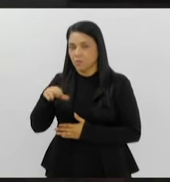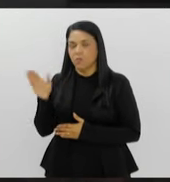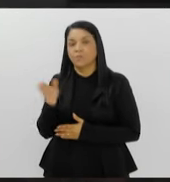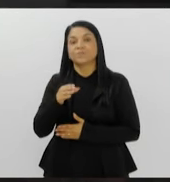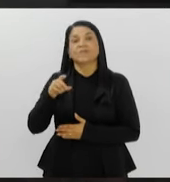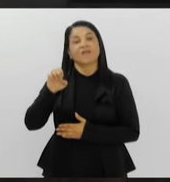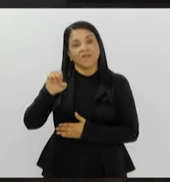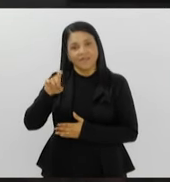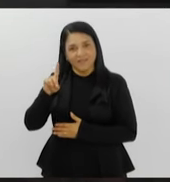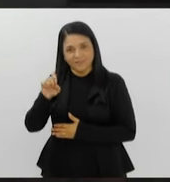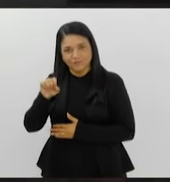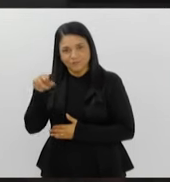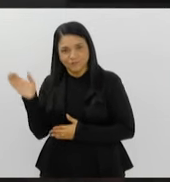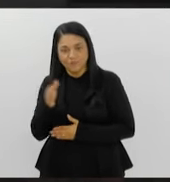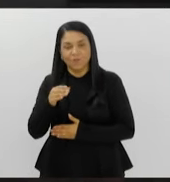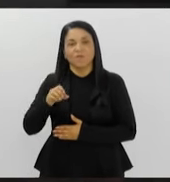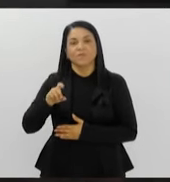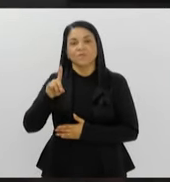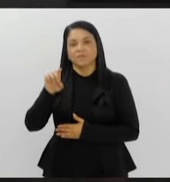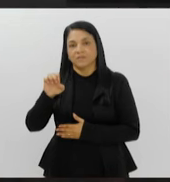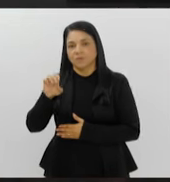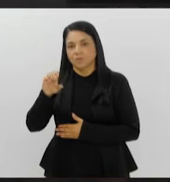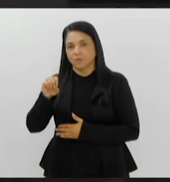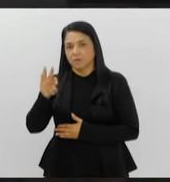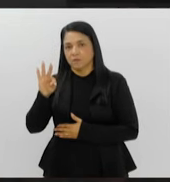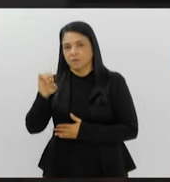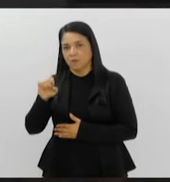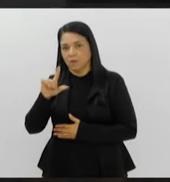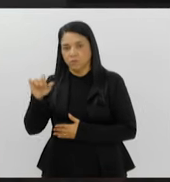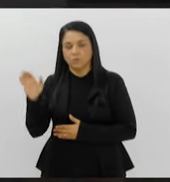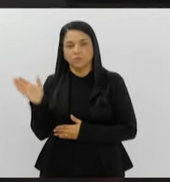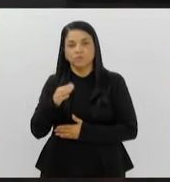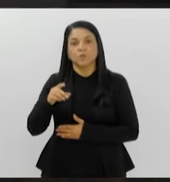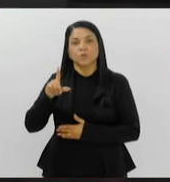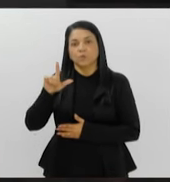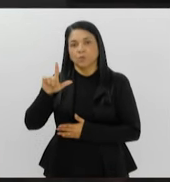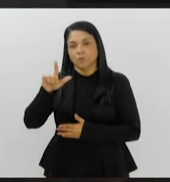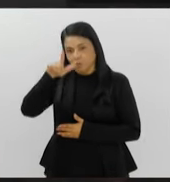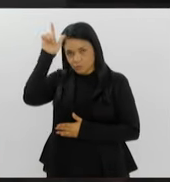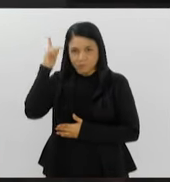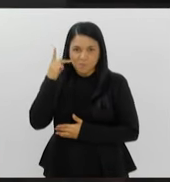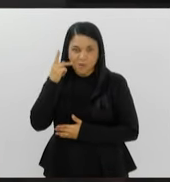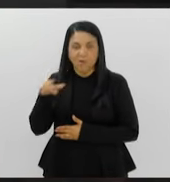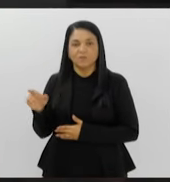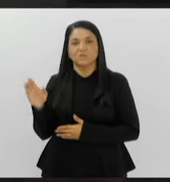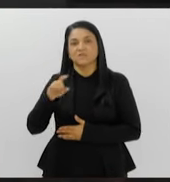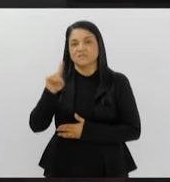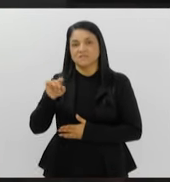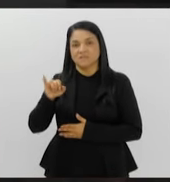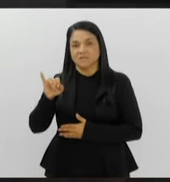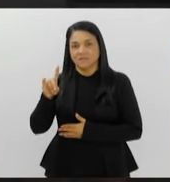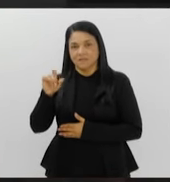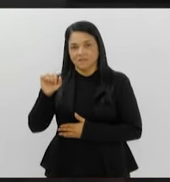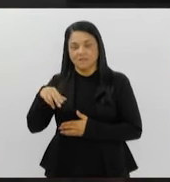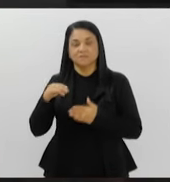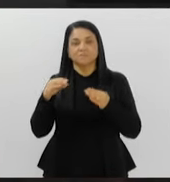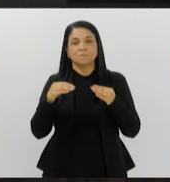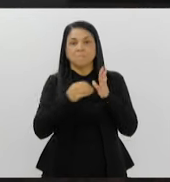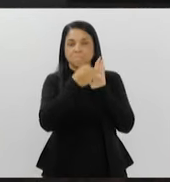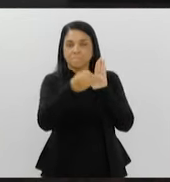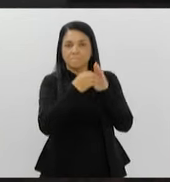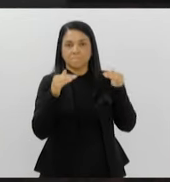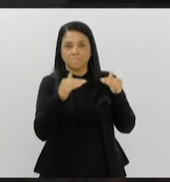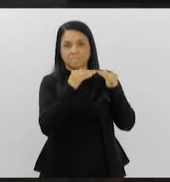Edson Albertassi, doutor Deodalto, Valdec Carneiro, Luiz Paulo e Zeidan. Pendendo de pareceres das comissões Constituição e Justiça,